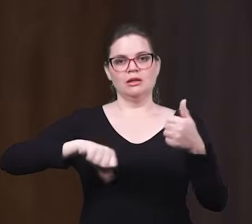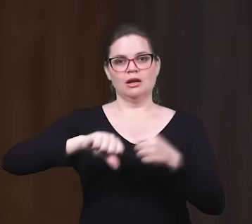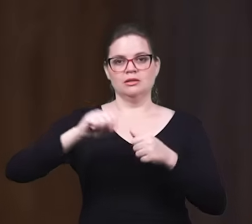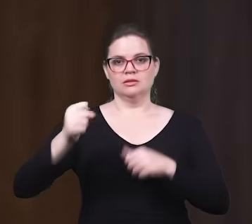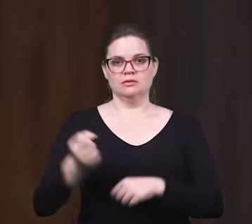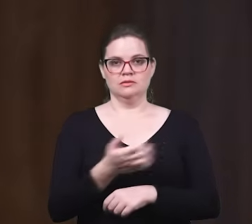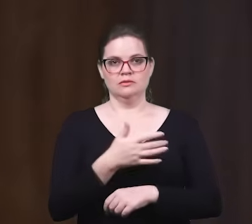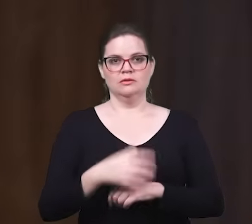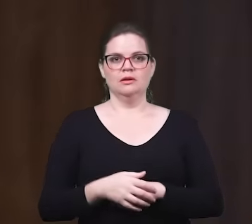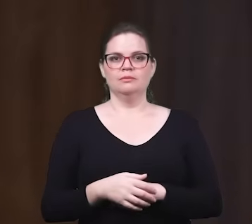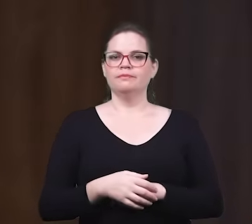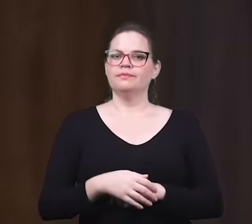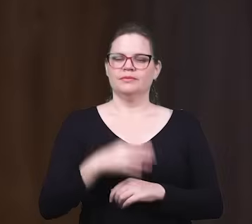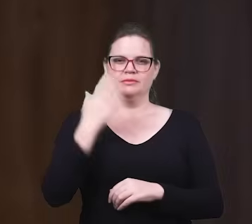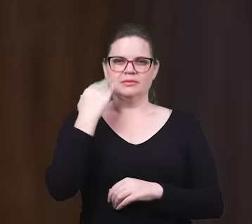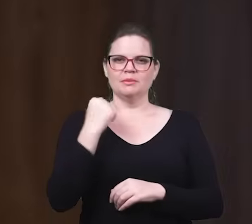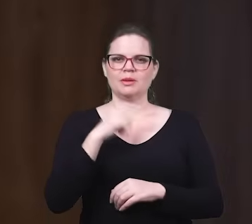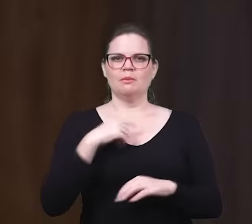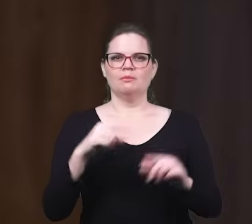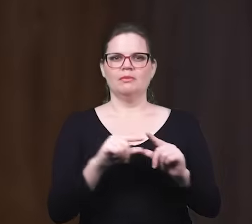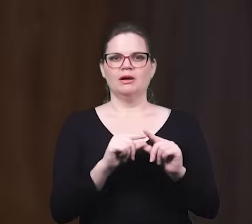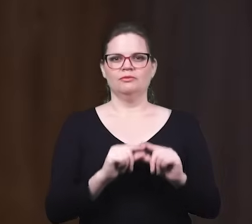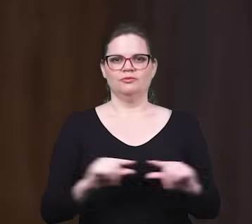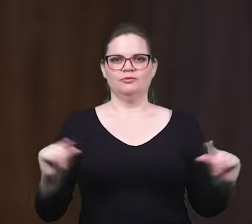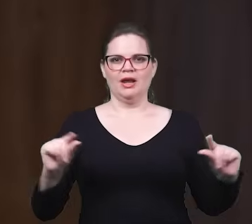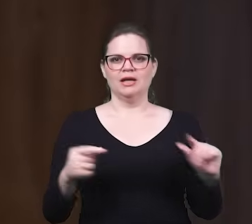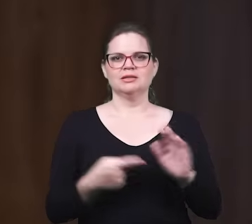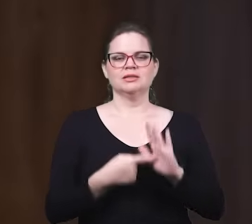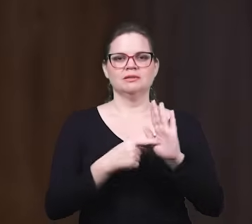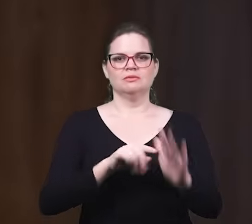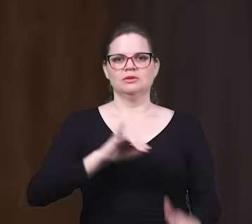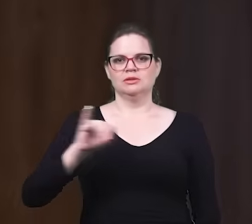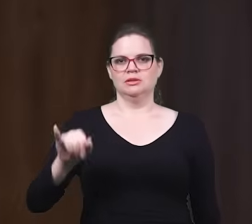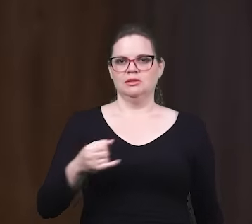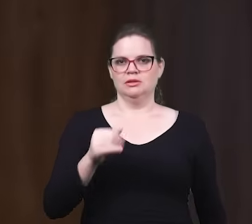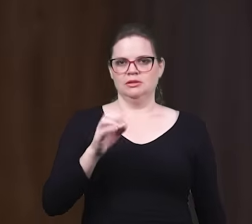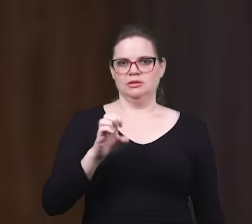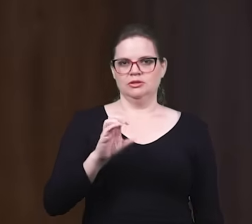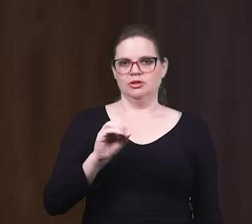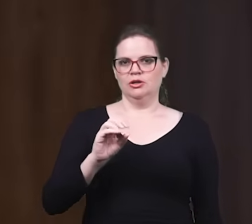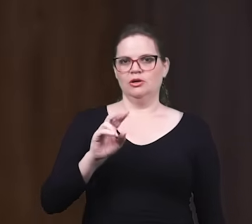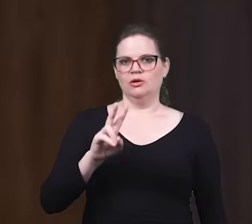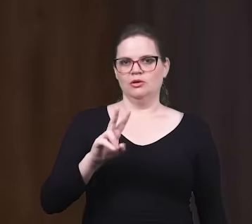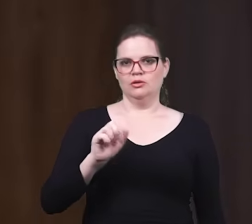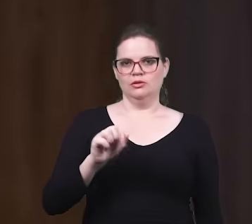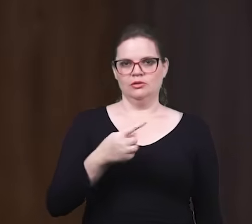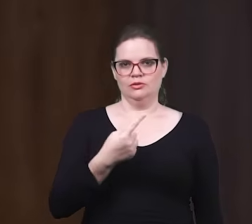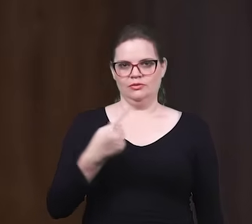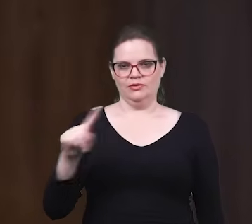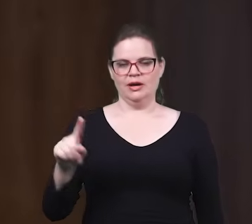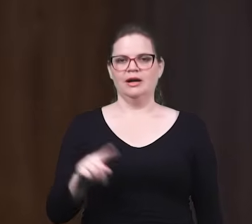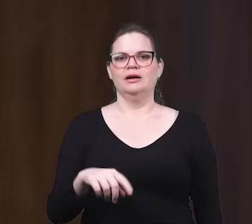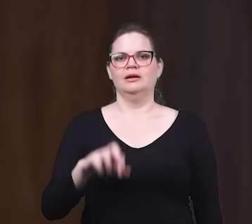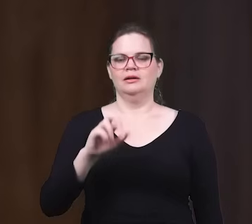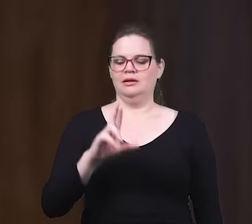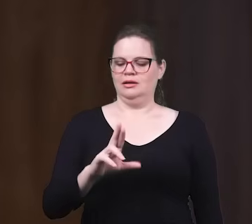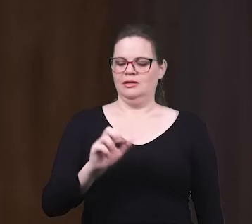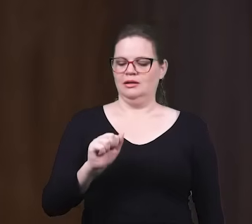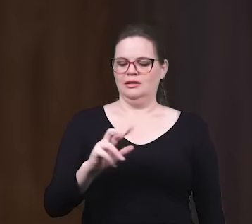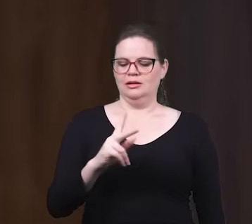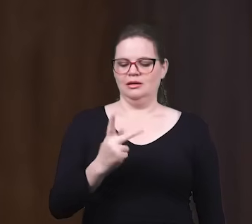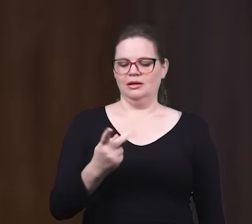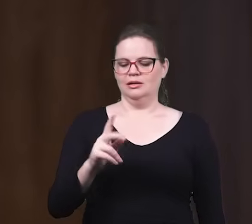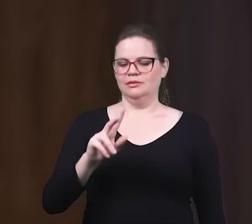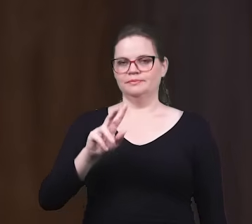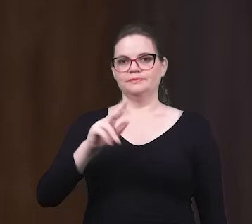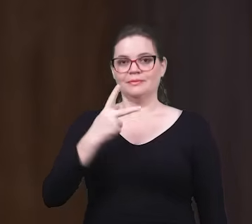muito conhecida no meio evangélico, né? Jeová Rafá, o Senhor que te sara, que te cura. E o que dá a